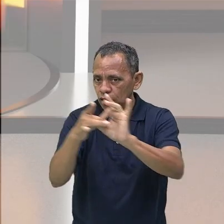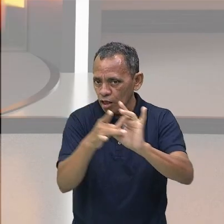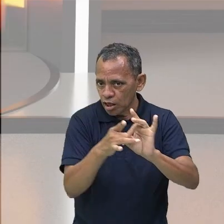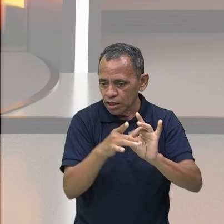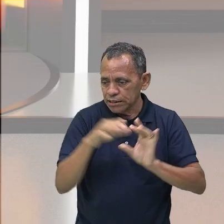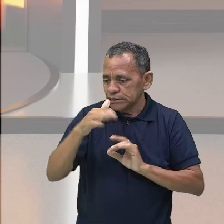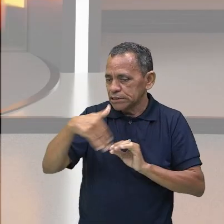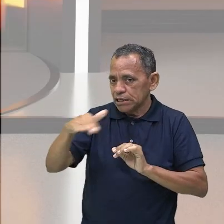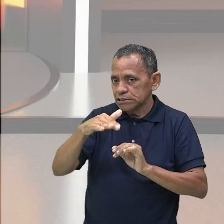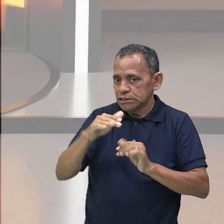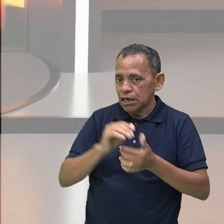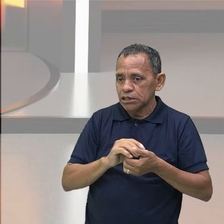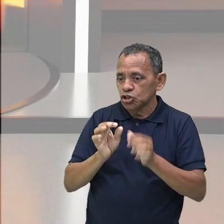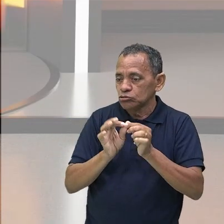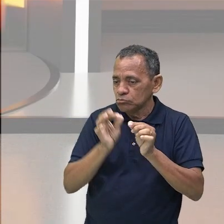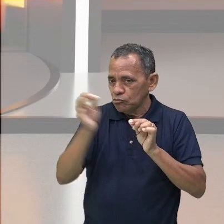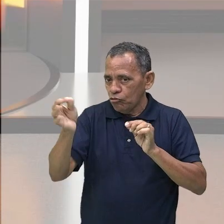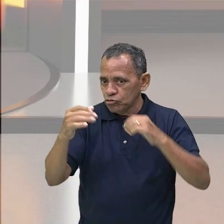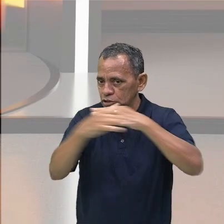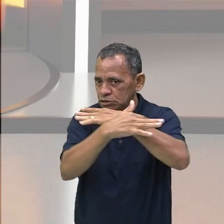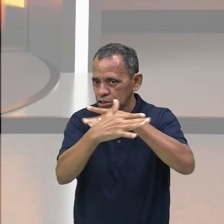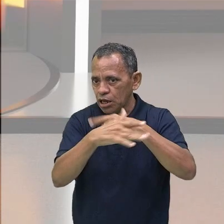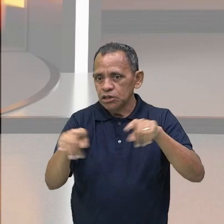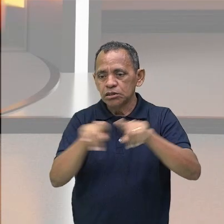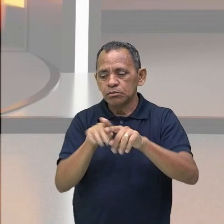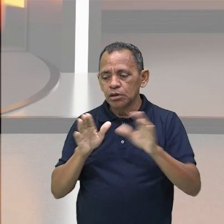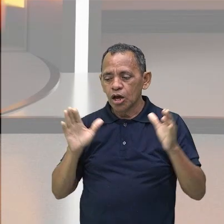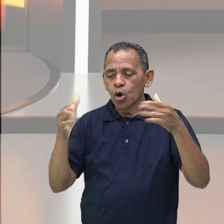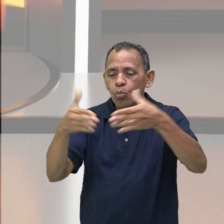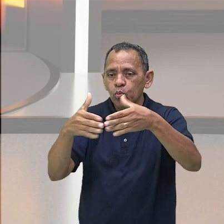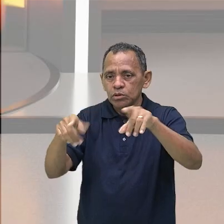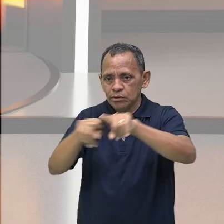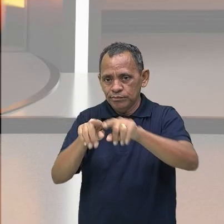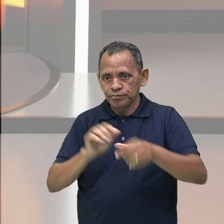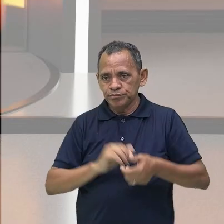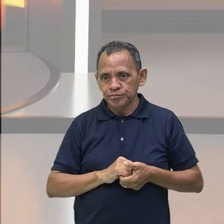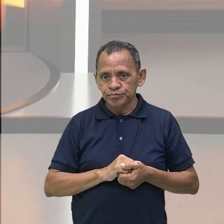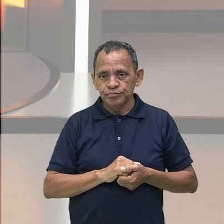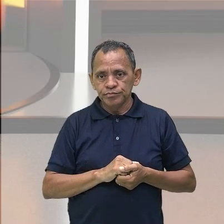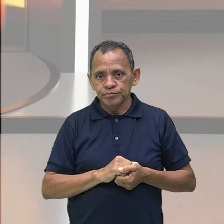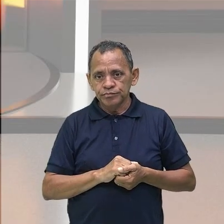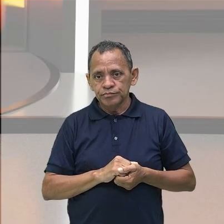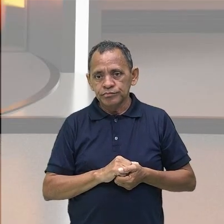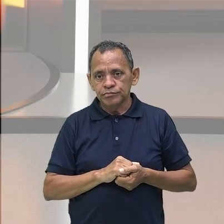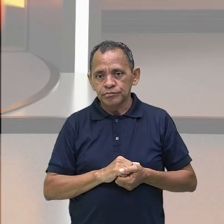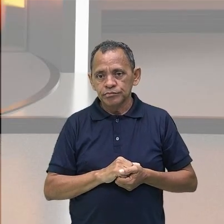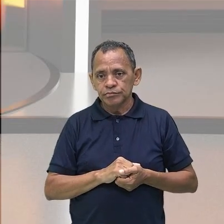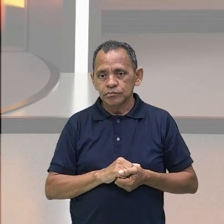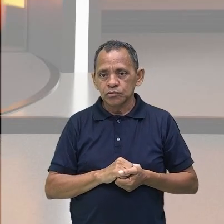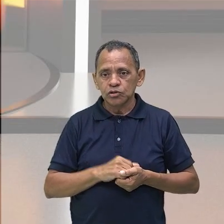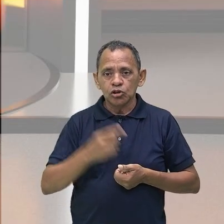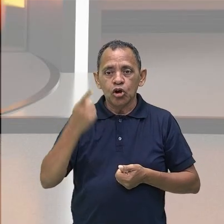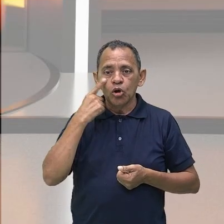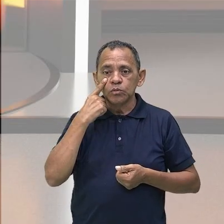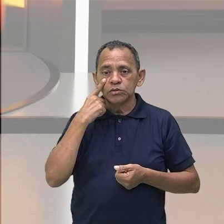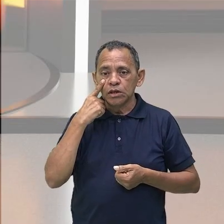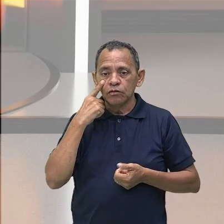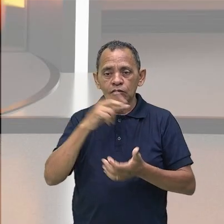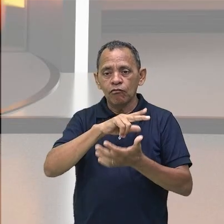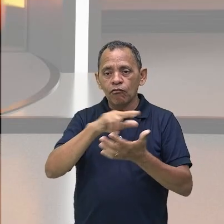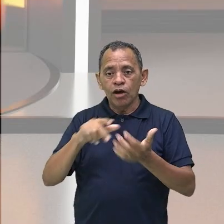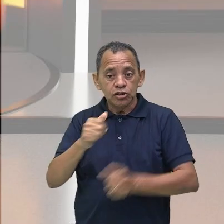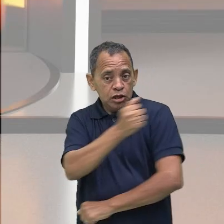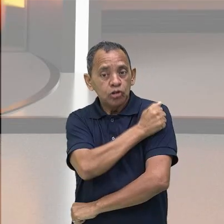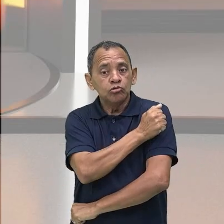ter as comunidades, gente. E o que vai ser ali uma comunidade, né? A gente observa que muitos alunos